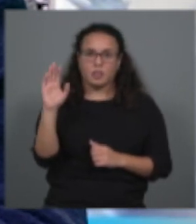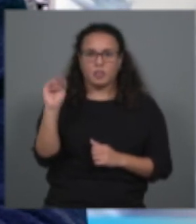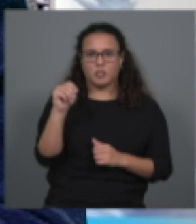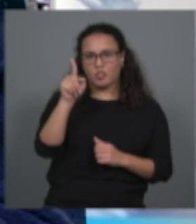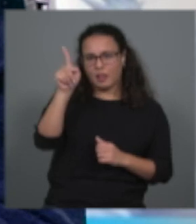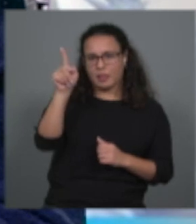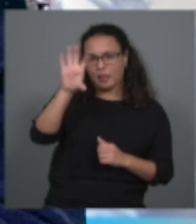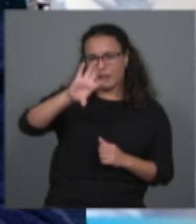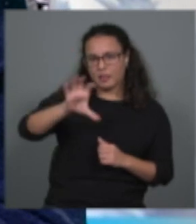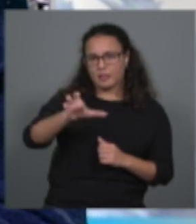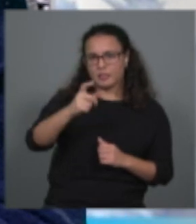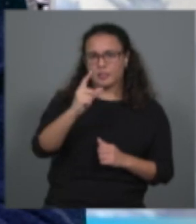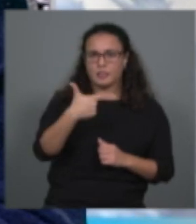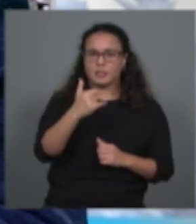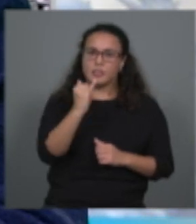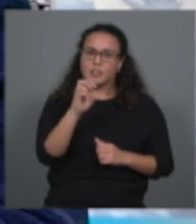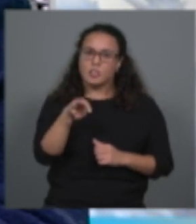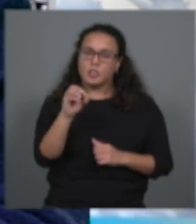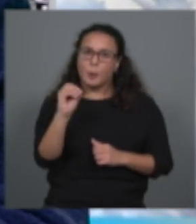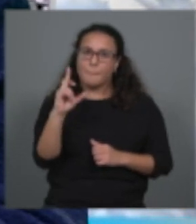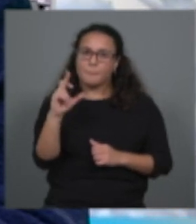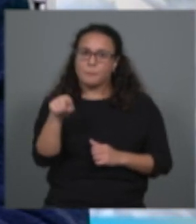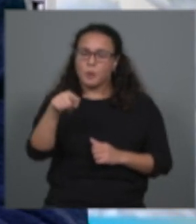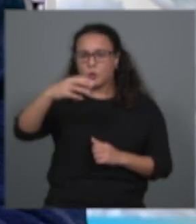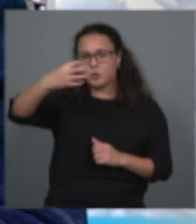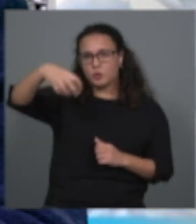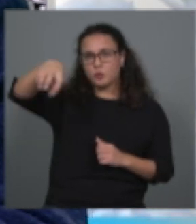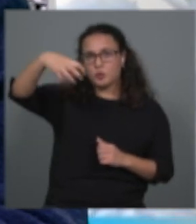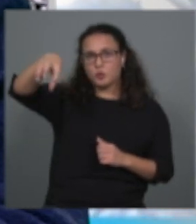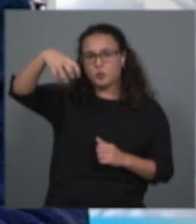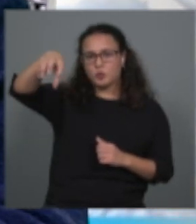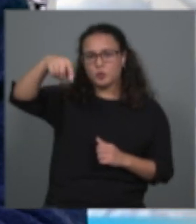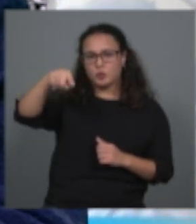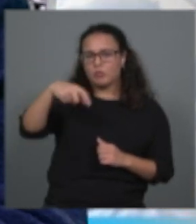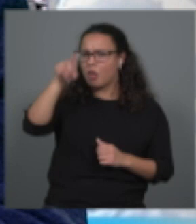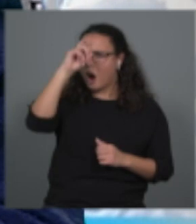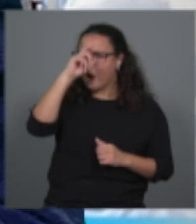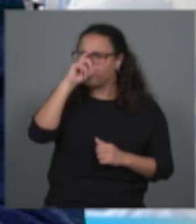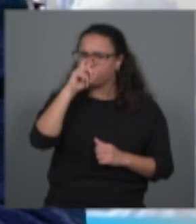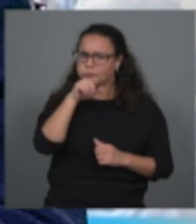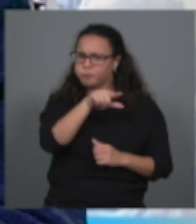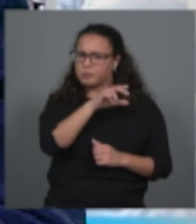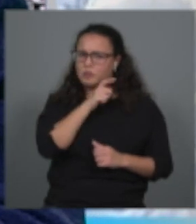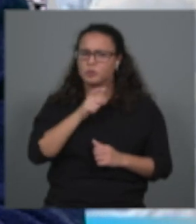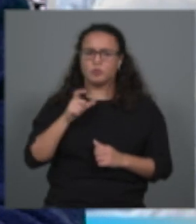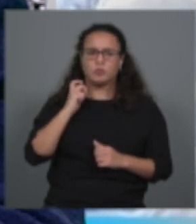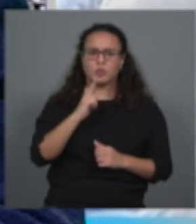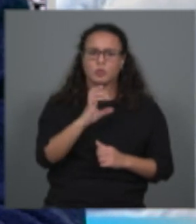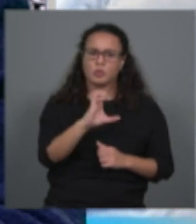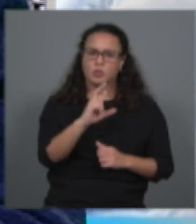Padre Cruzleiro, tocava o sino e a igreja enchia-se, porque ele falava uma linguagem que tocava o coração das